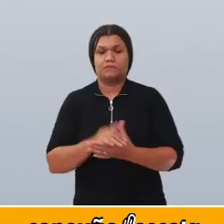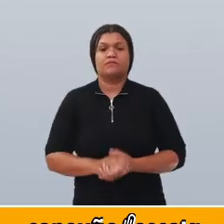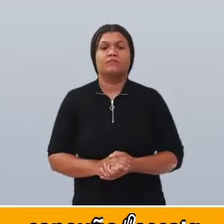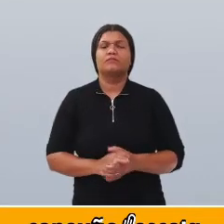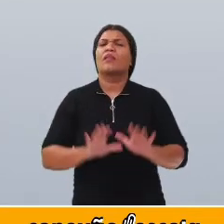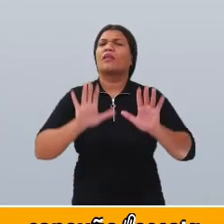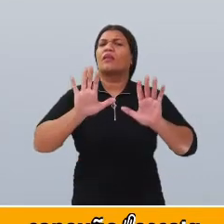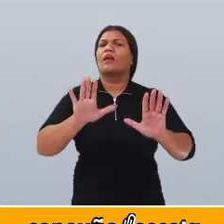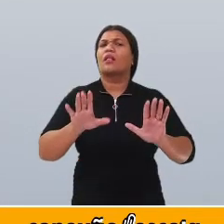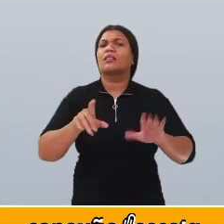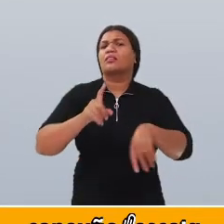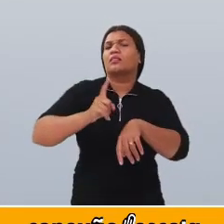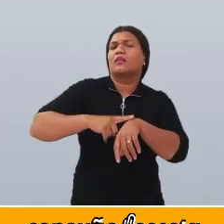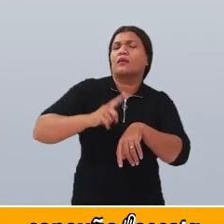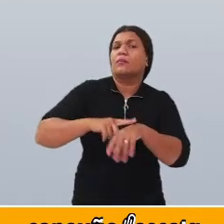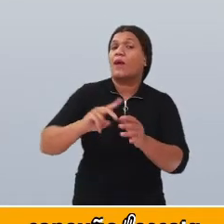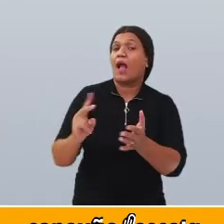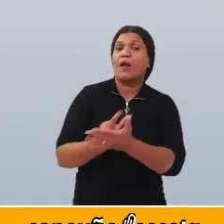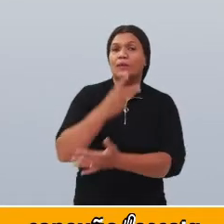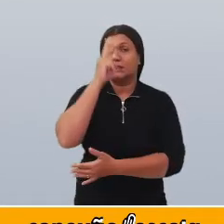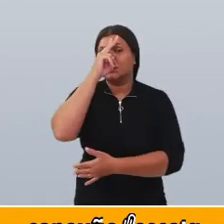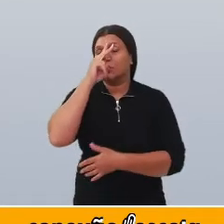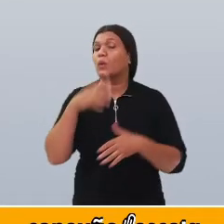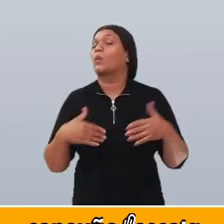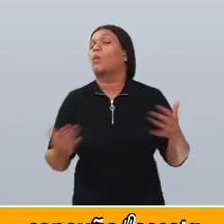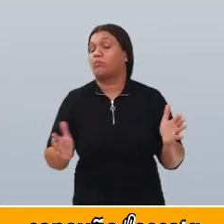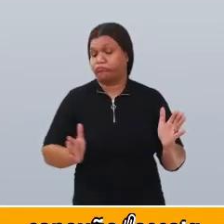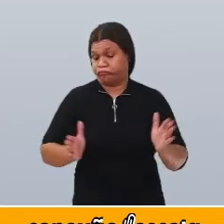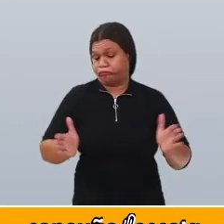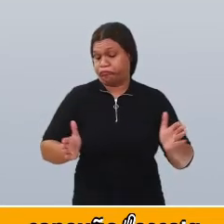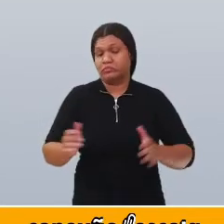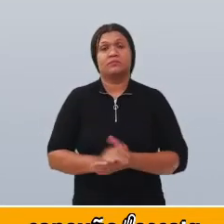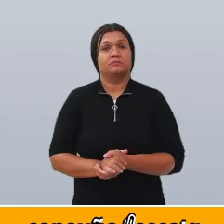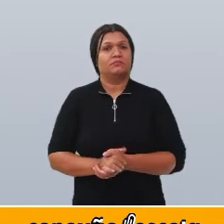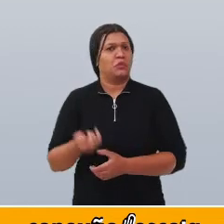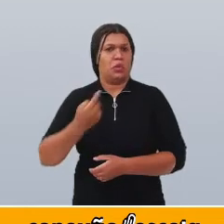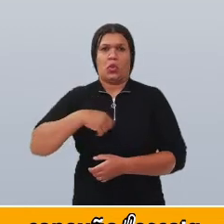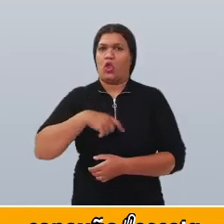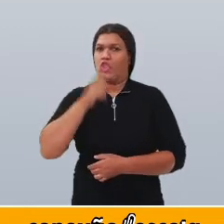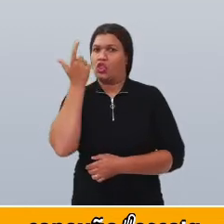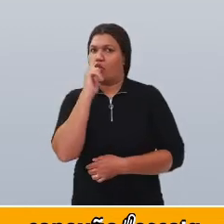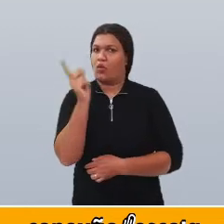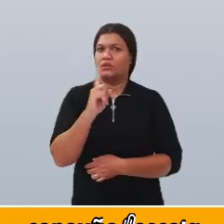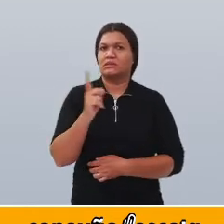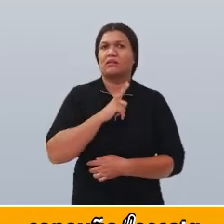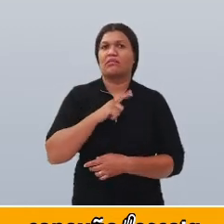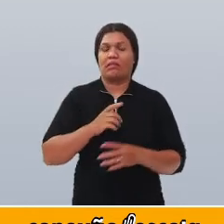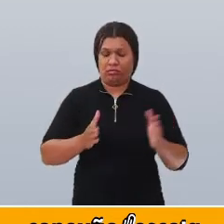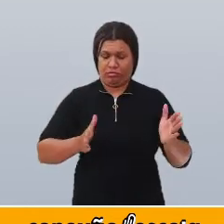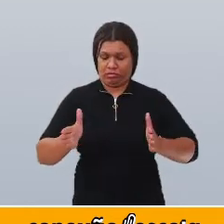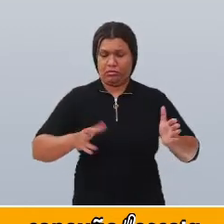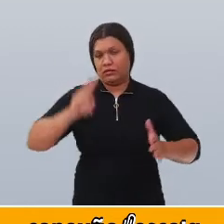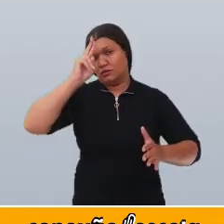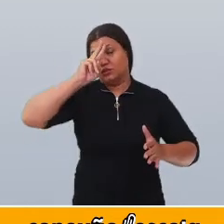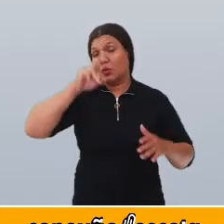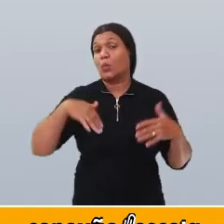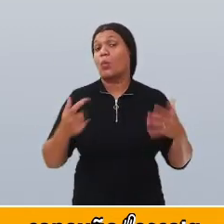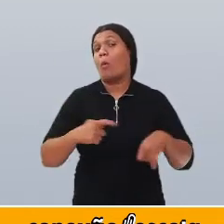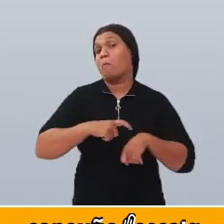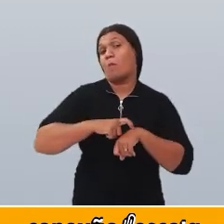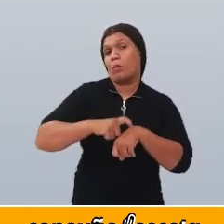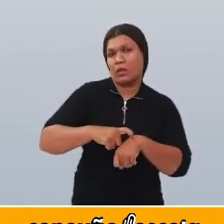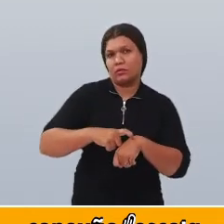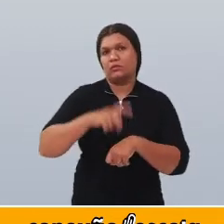tempo se passa então essa história? Nós também não conseguimos observar qual é o tempo histórico, em que momento